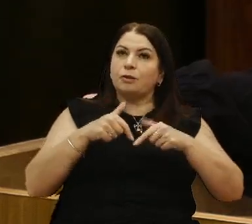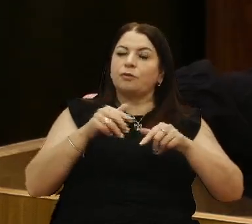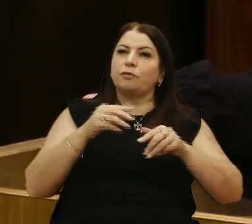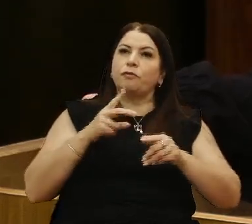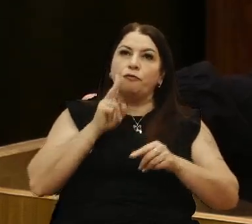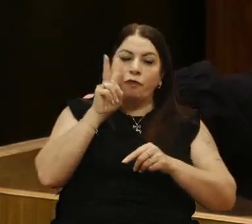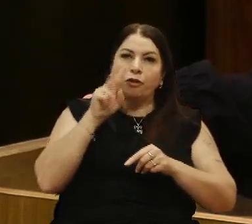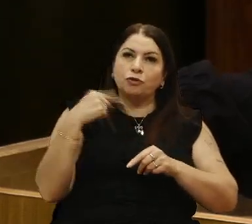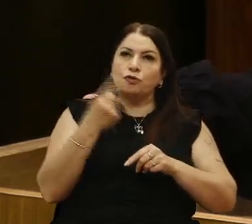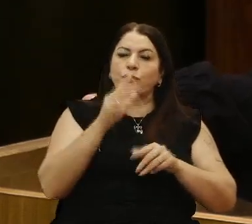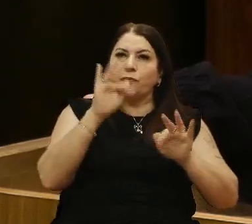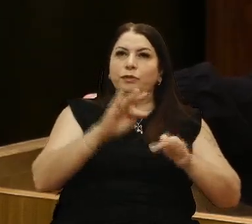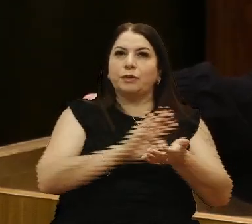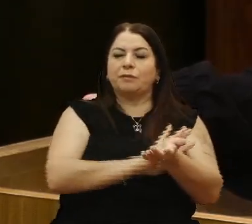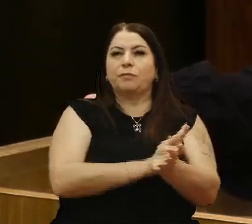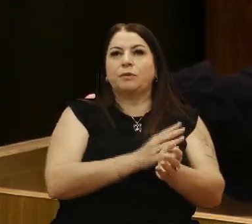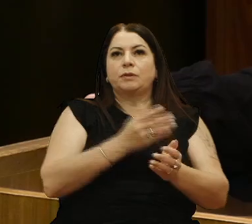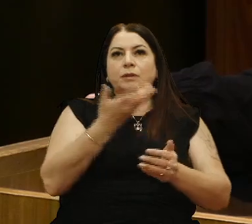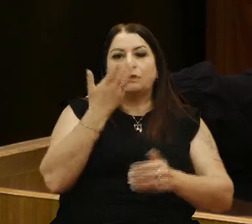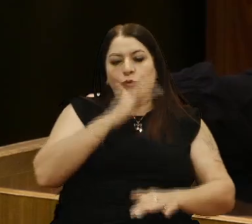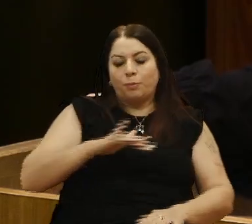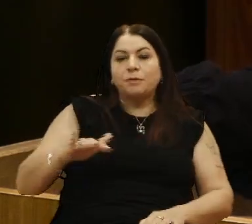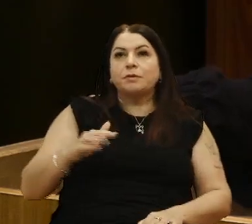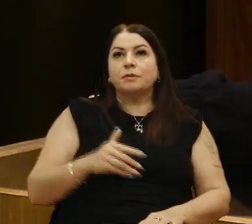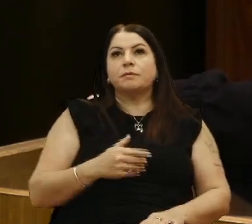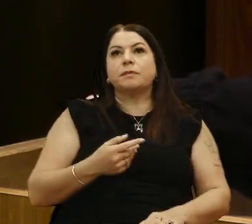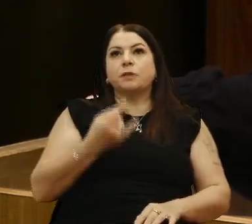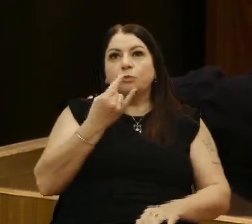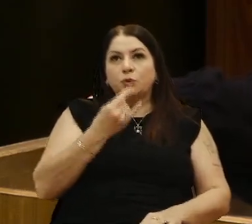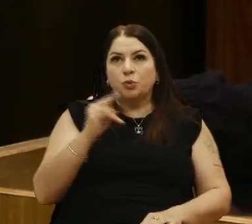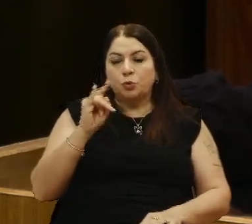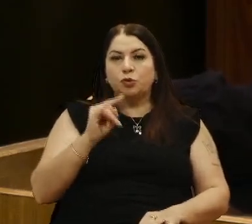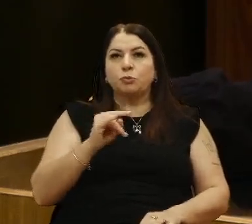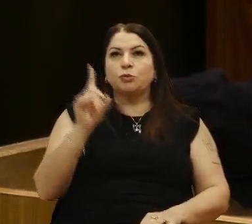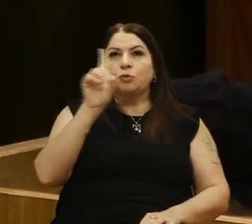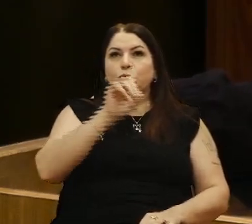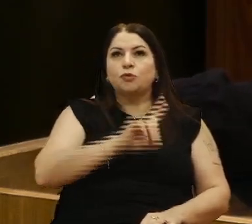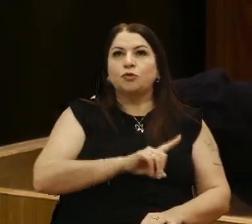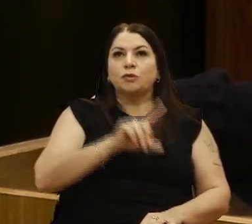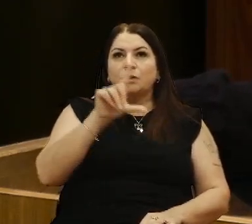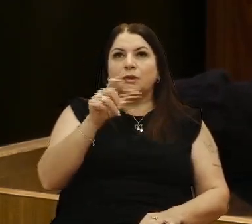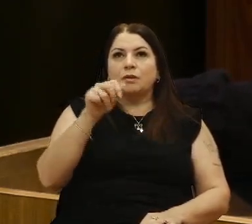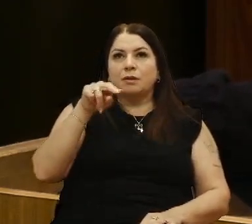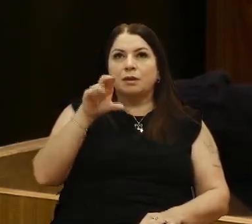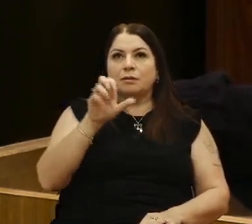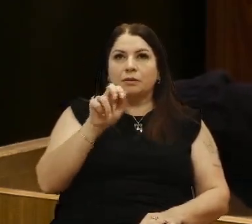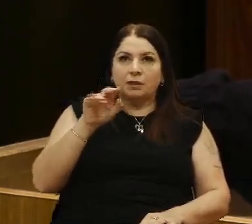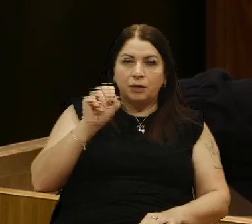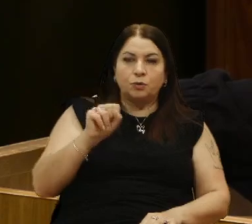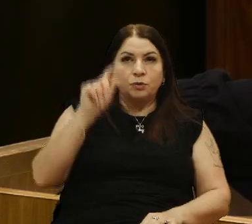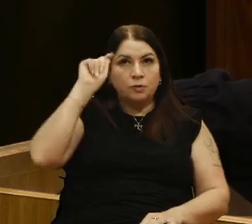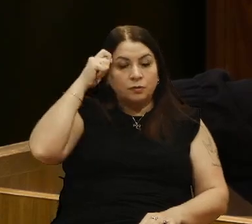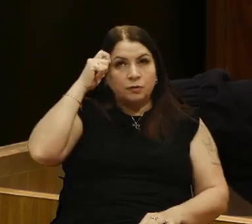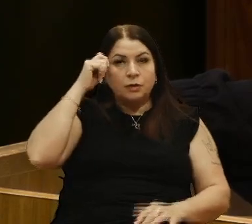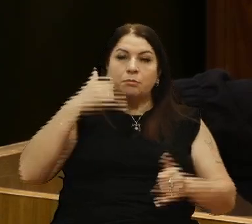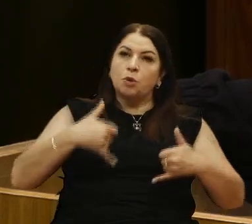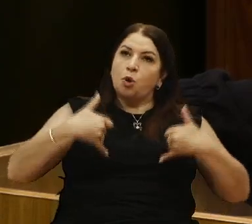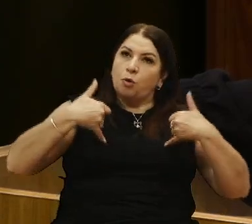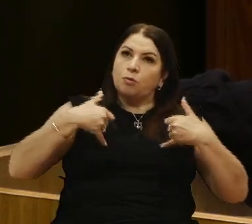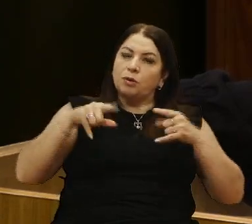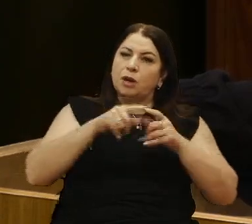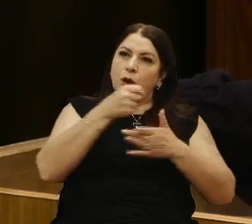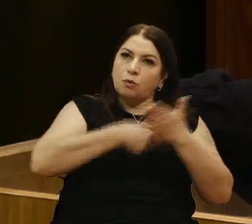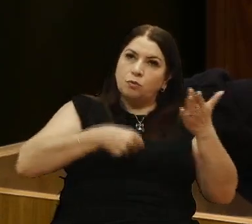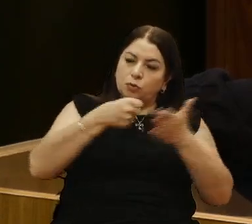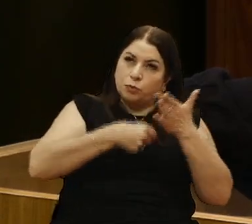antirracista desde cedo, desde a infância. E, por último, o Dia dos Lanceiros Negros, que é para honrar a luta de